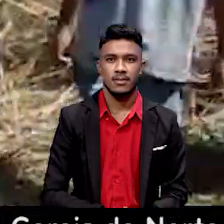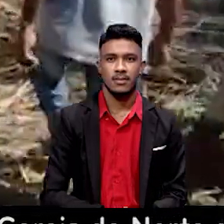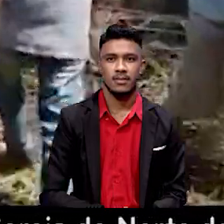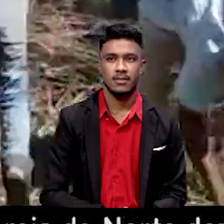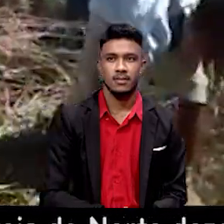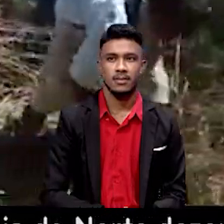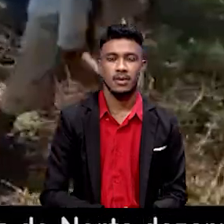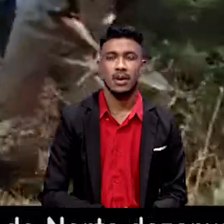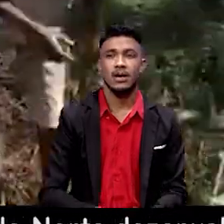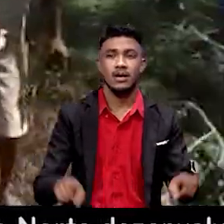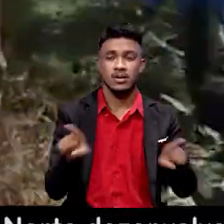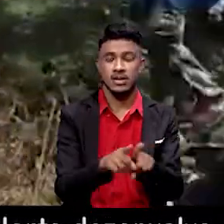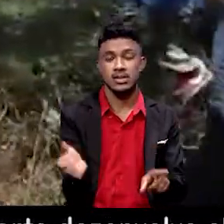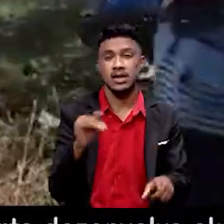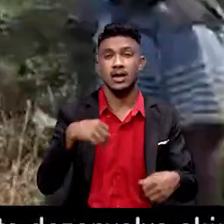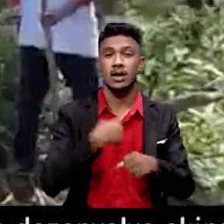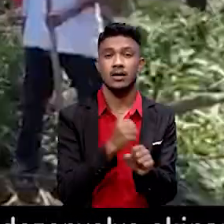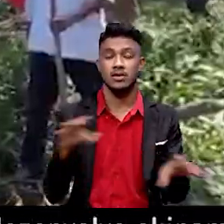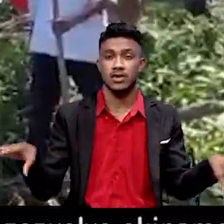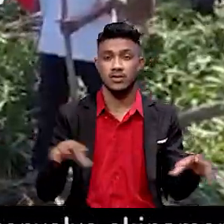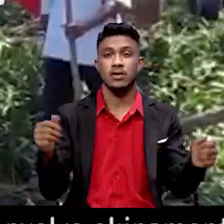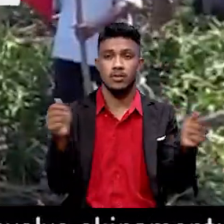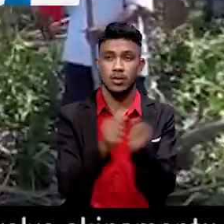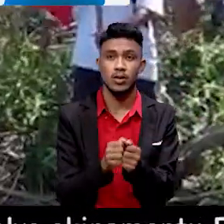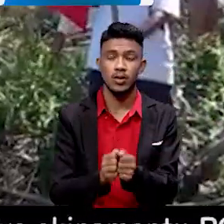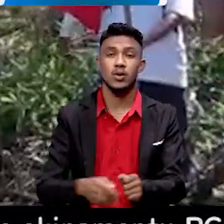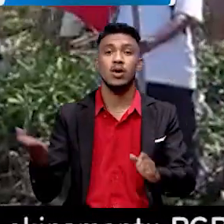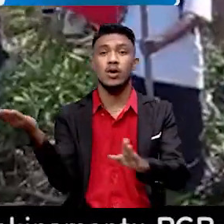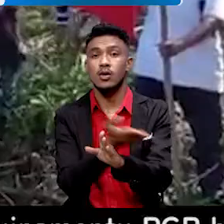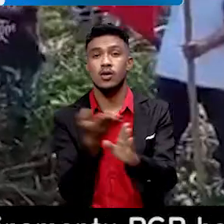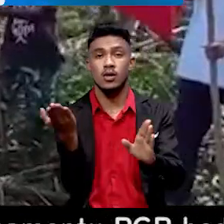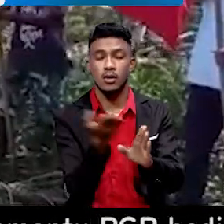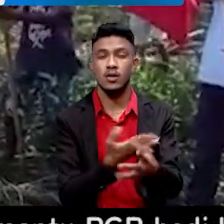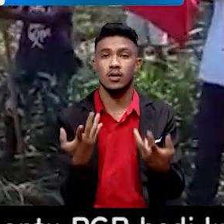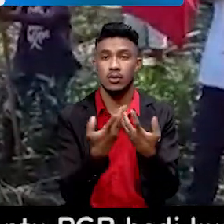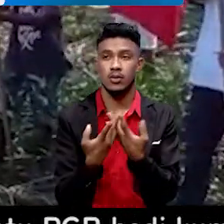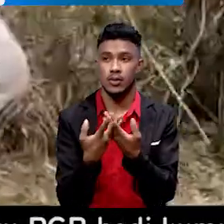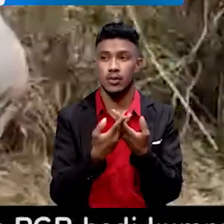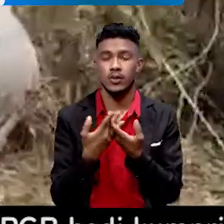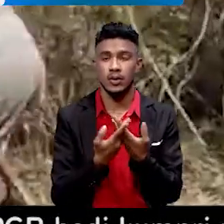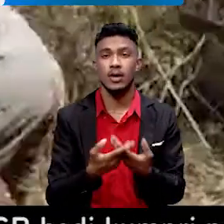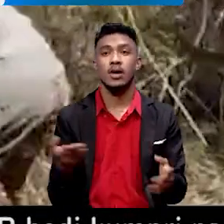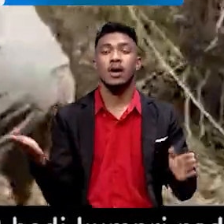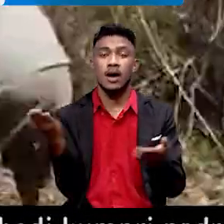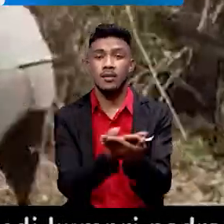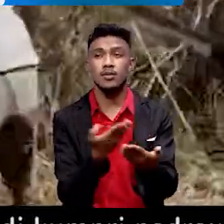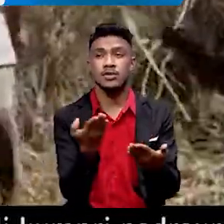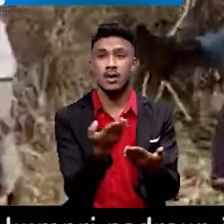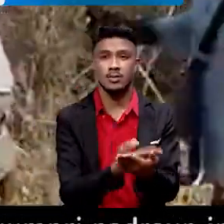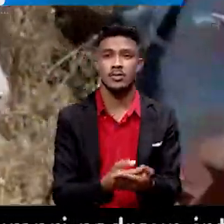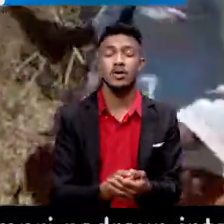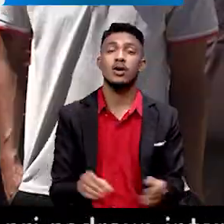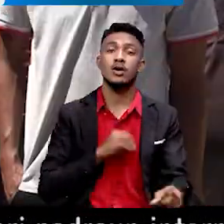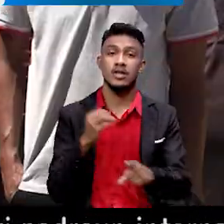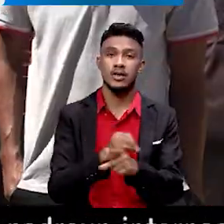E sira lo cooperativa sira leretos no amostos. Leretos amostos minha zutipo total sei.